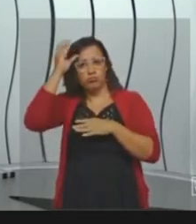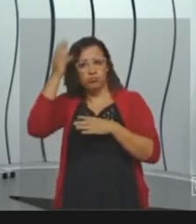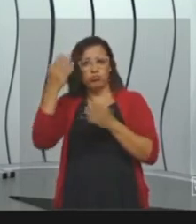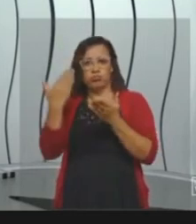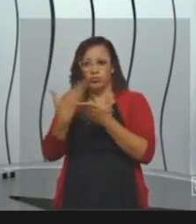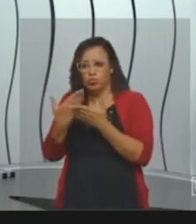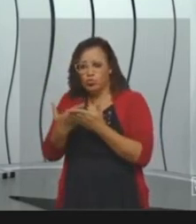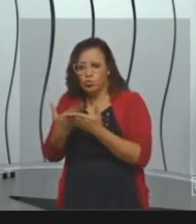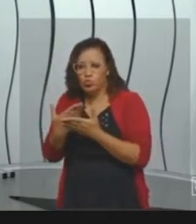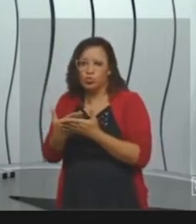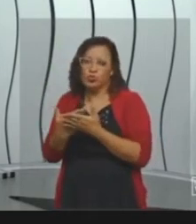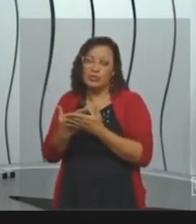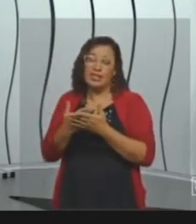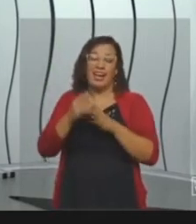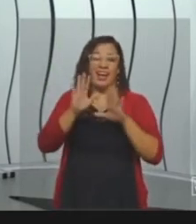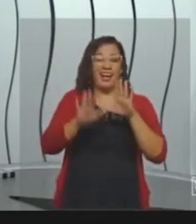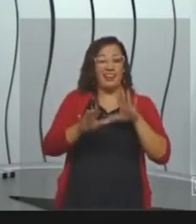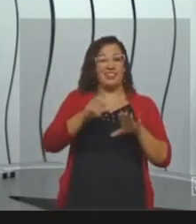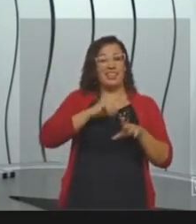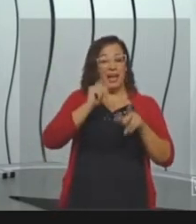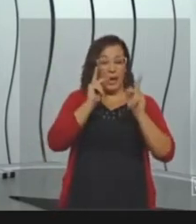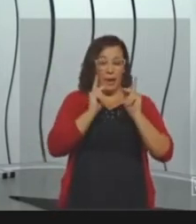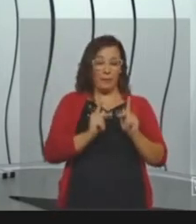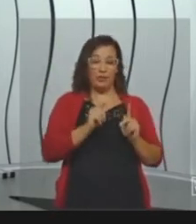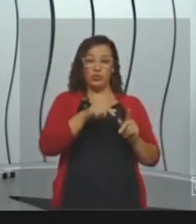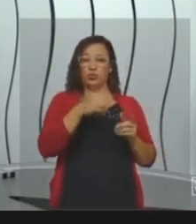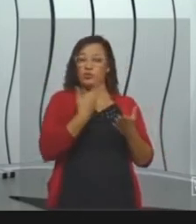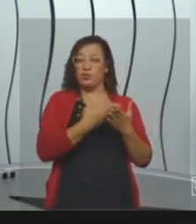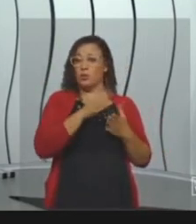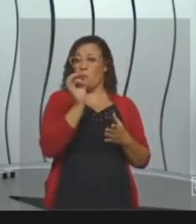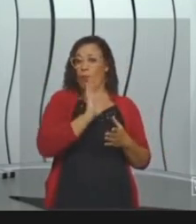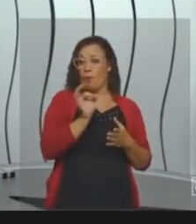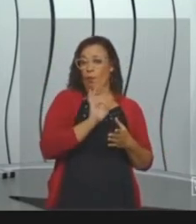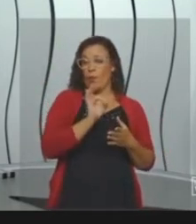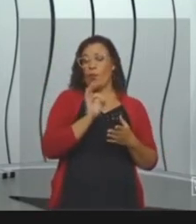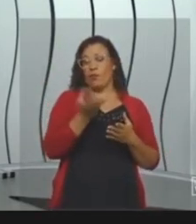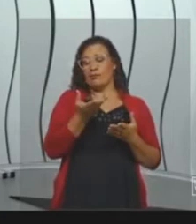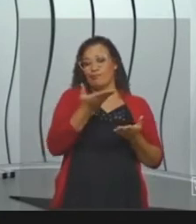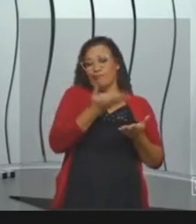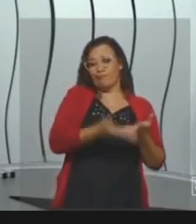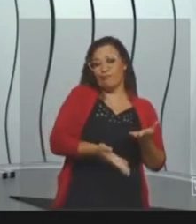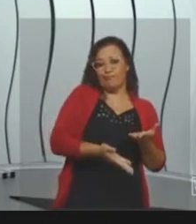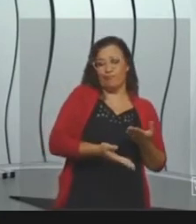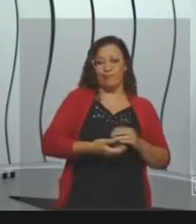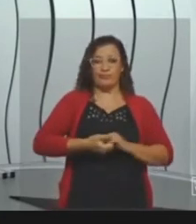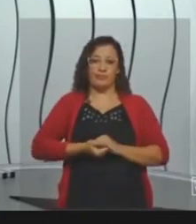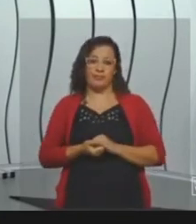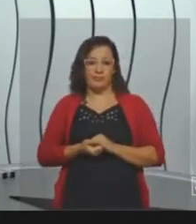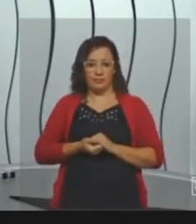aí você tem um problema para aquelas profissões que vão sendo deixadas.